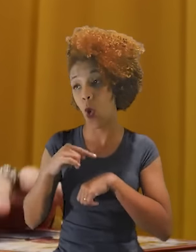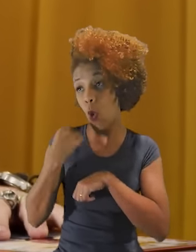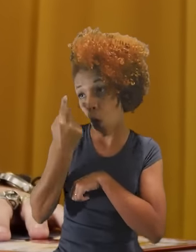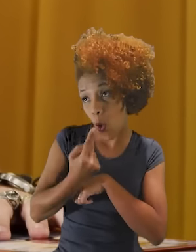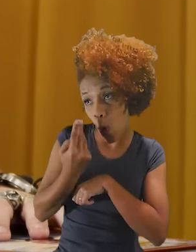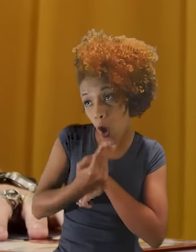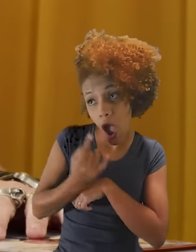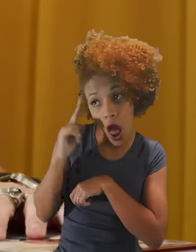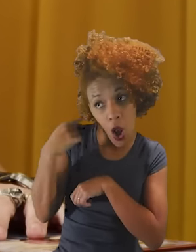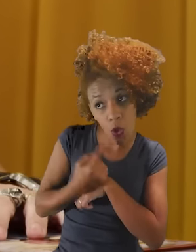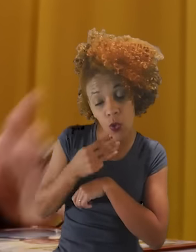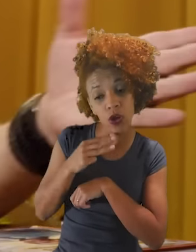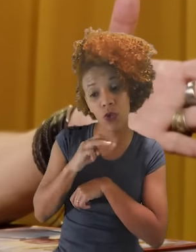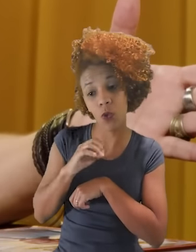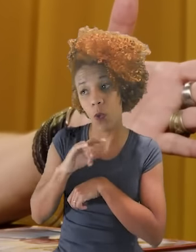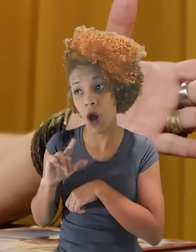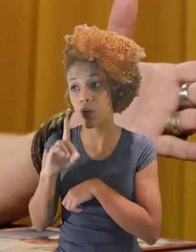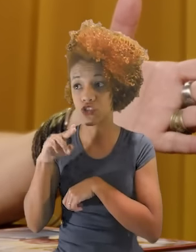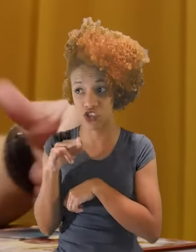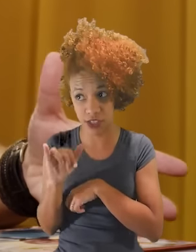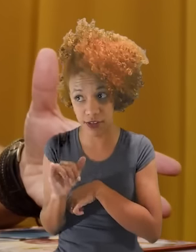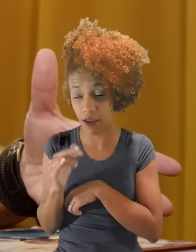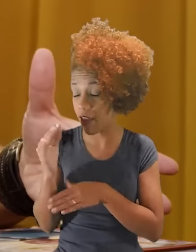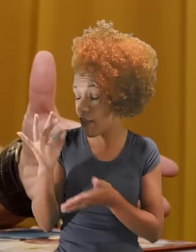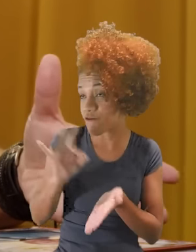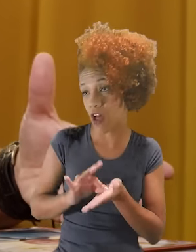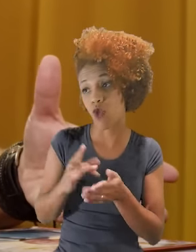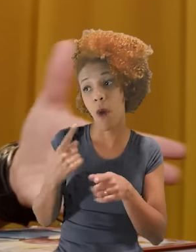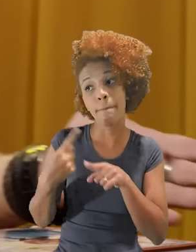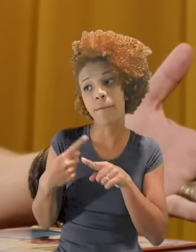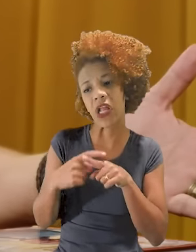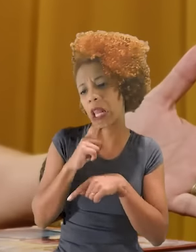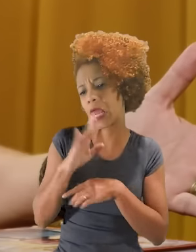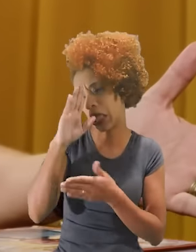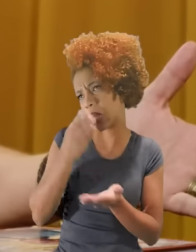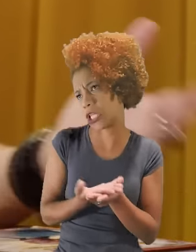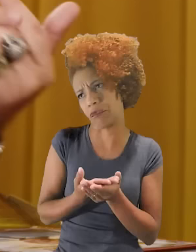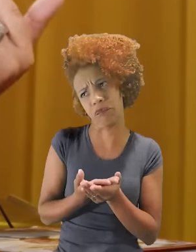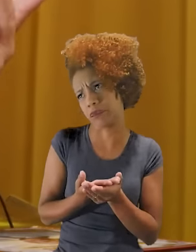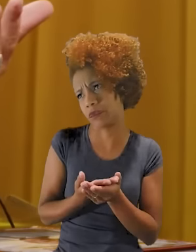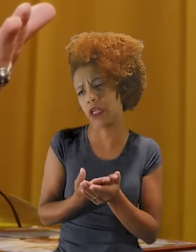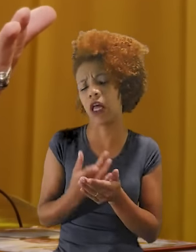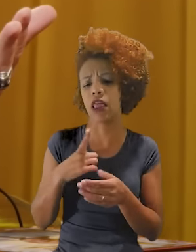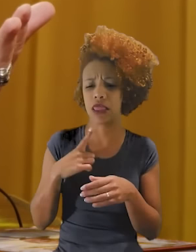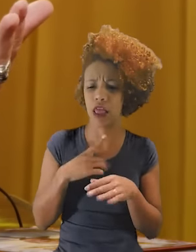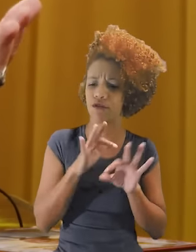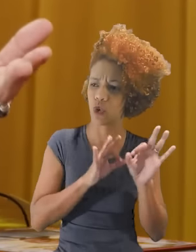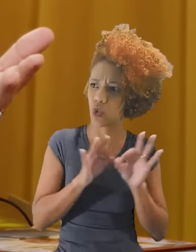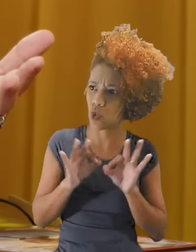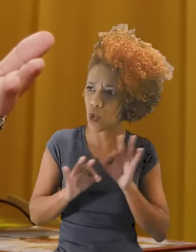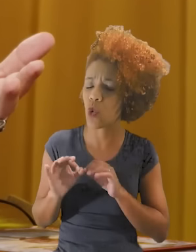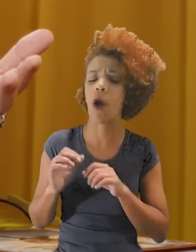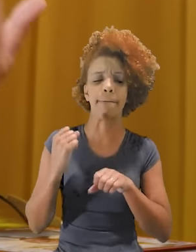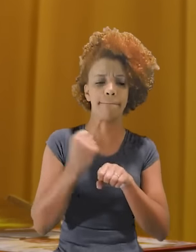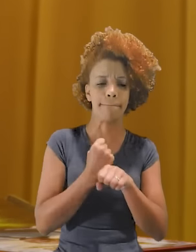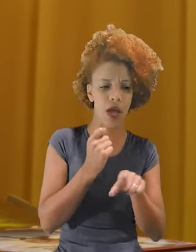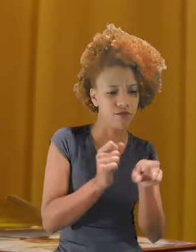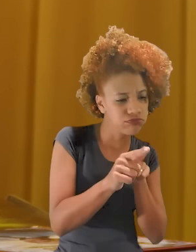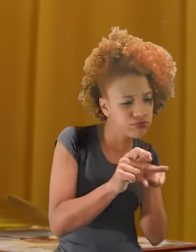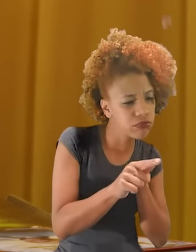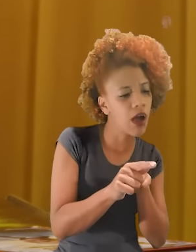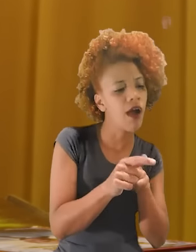chamada de A Loucura de Walt Disney, A Branca de Neve. Isso é fato. Por quê? Ninguém acreditava no cara. O cara penhorou a casa, penhorou o carro,